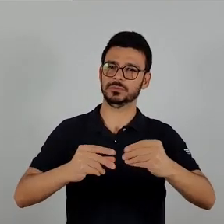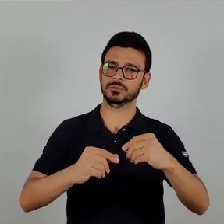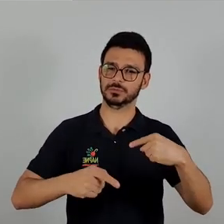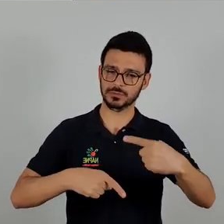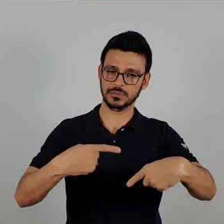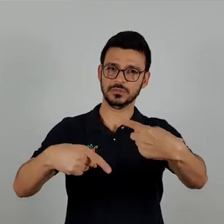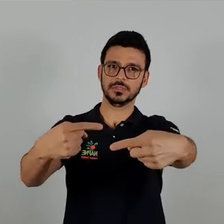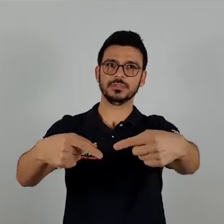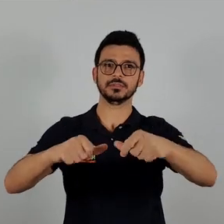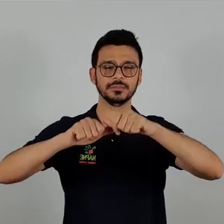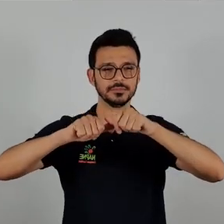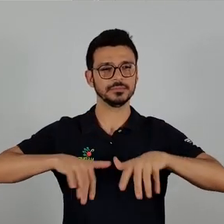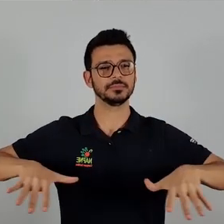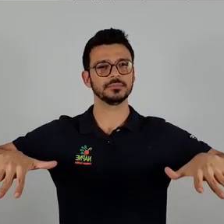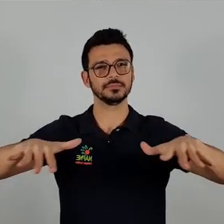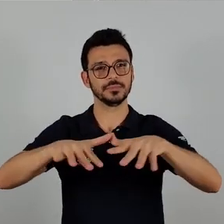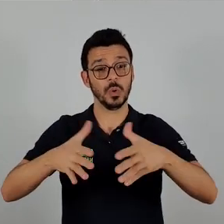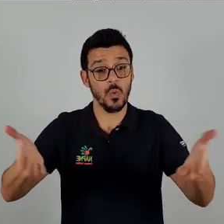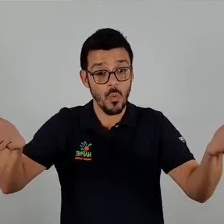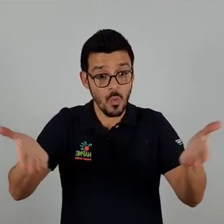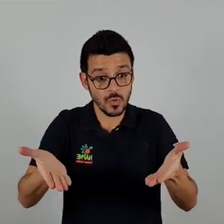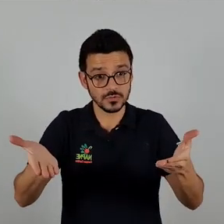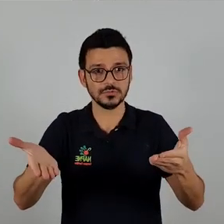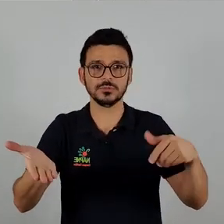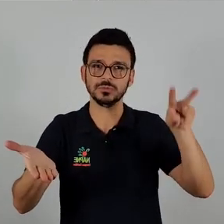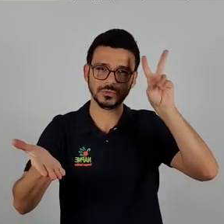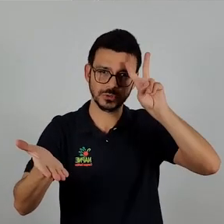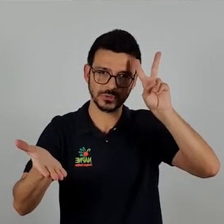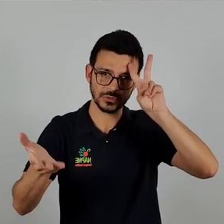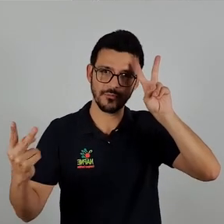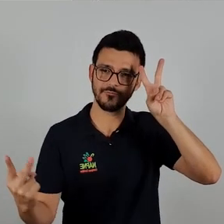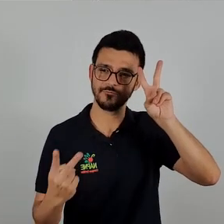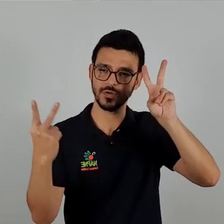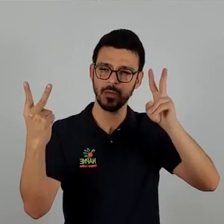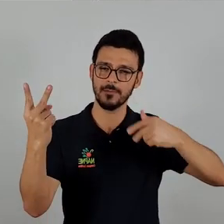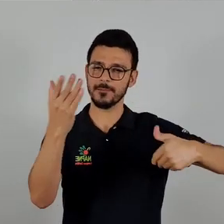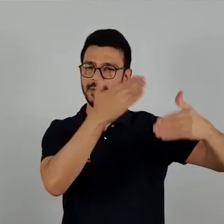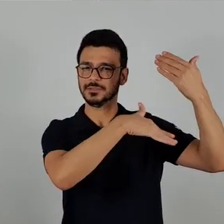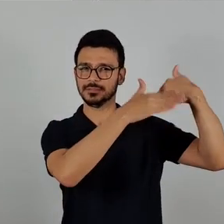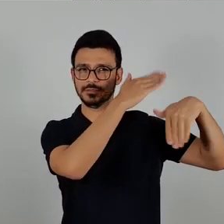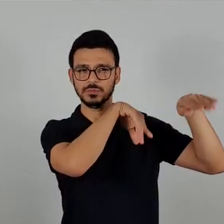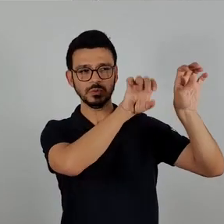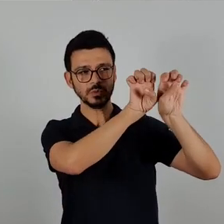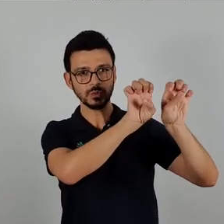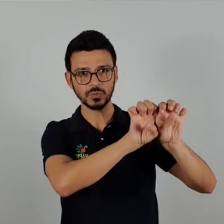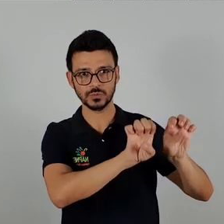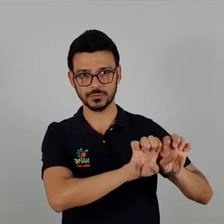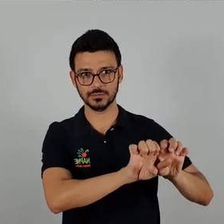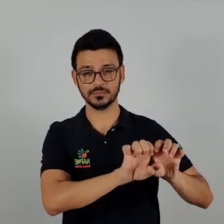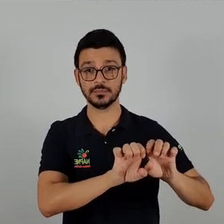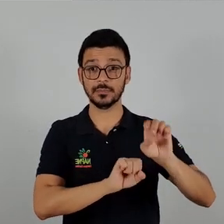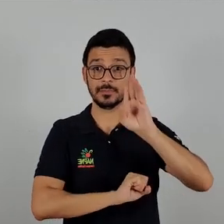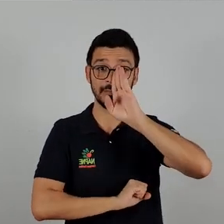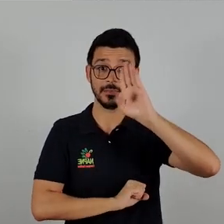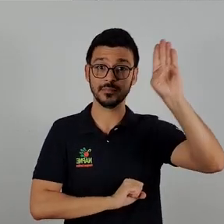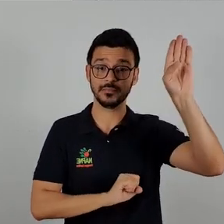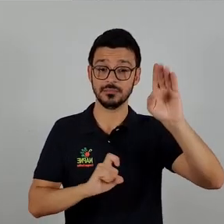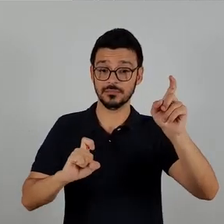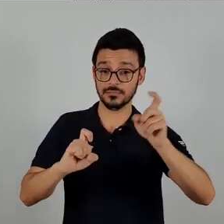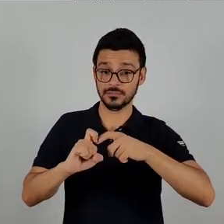eu preciso que vocês entendam, aprendam um pouquinho mais aqui também? A medicina, a